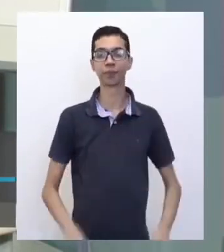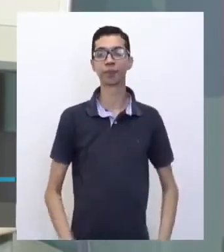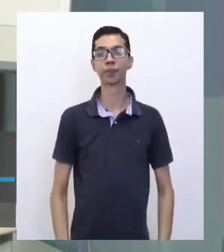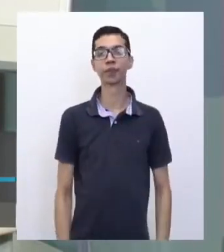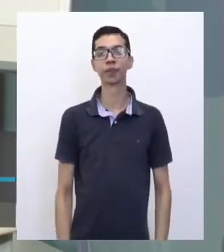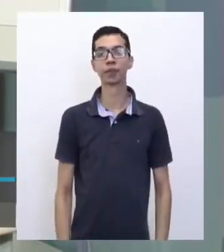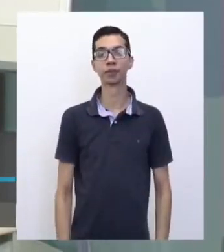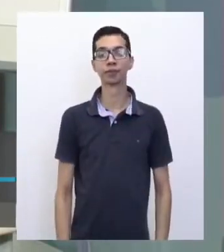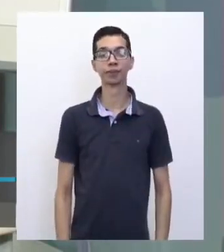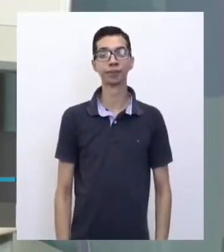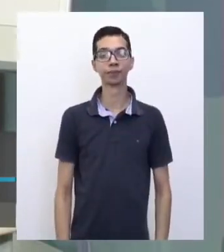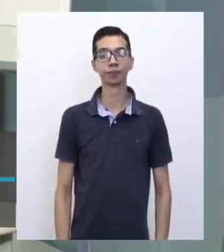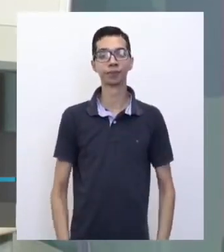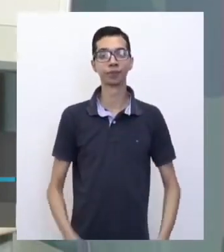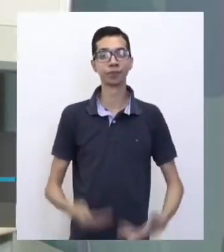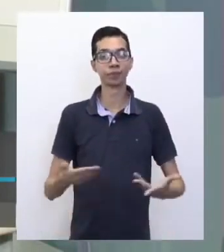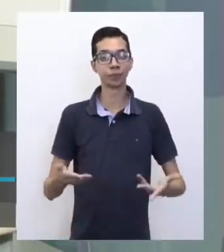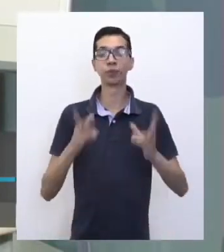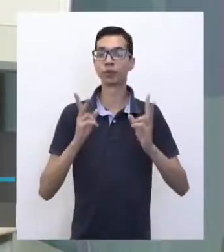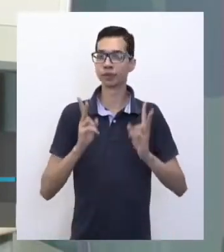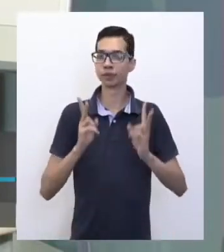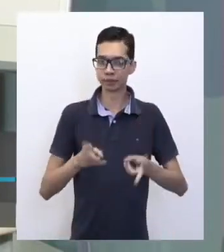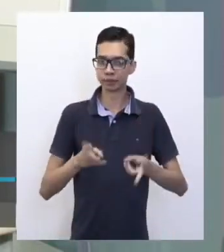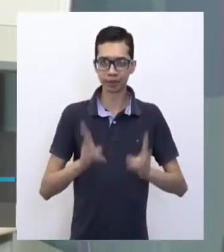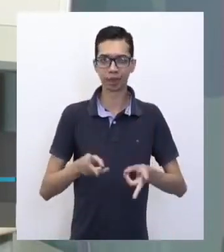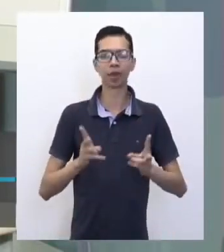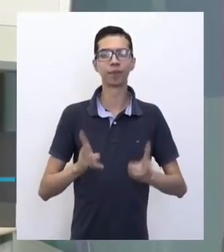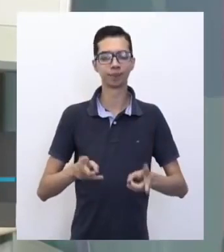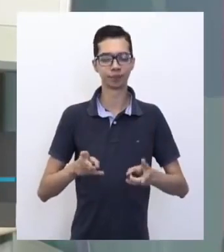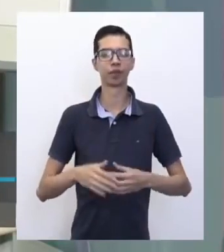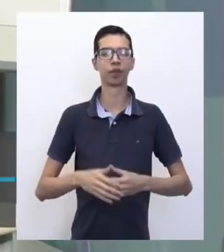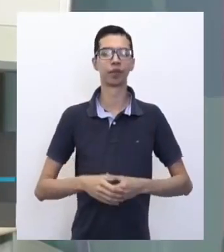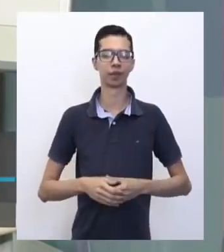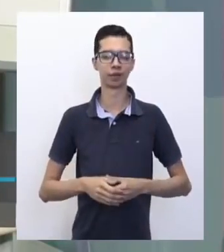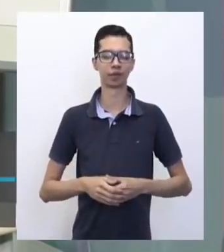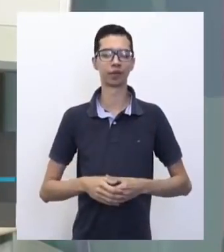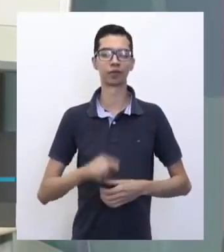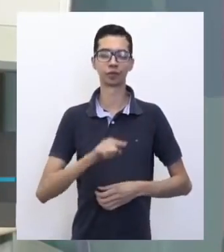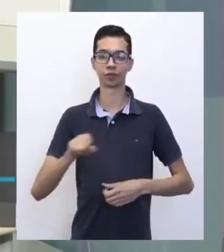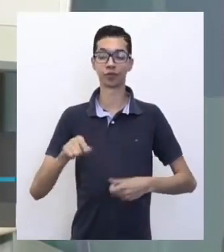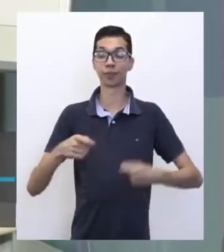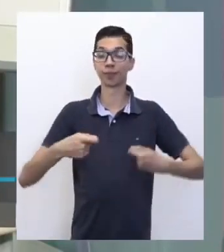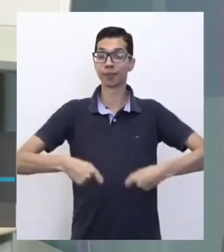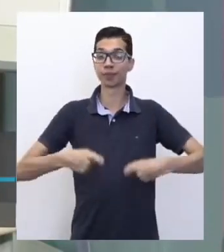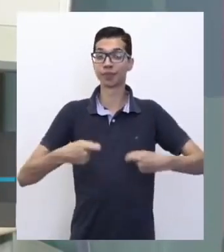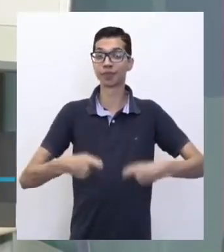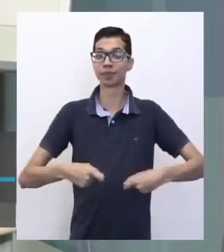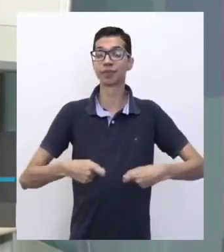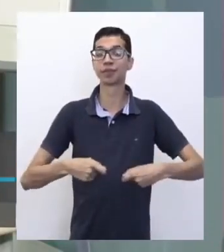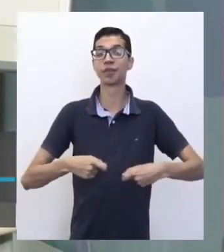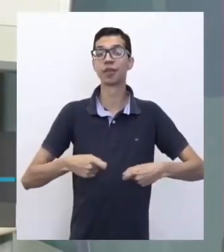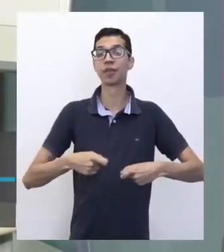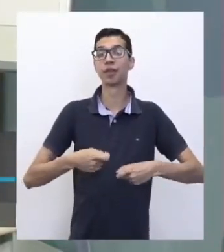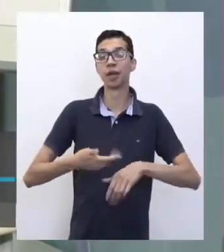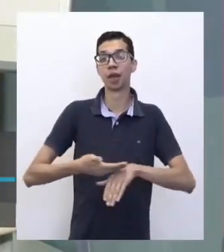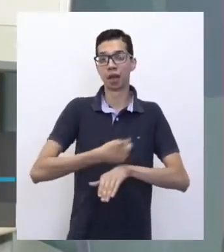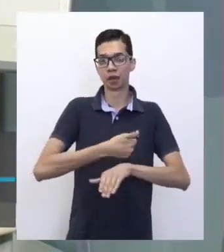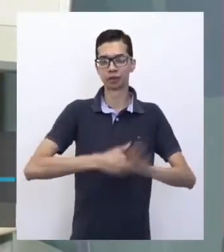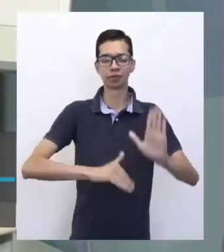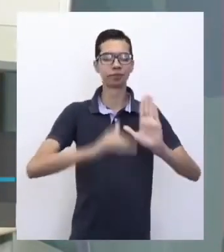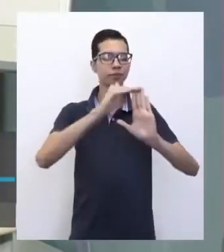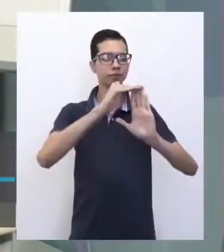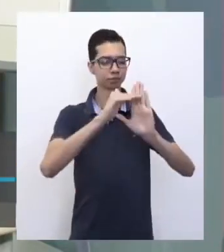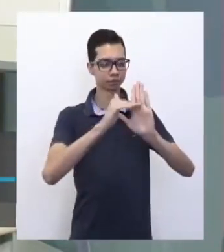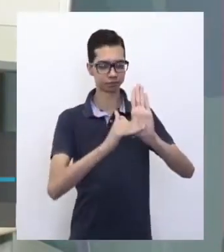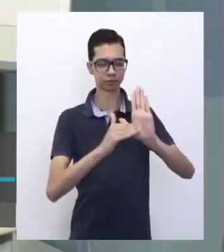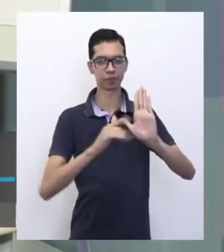sempre feito, né, essa questão de você primeiro esboçar a sua ação, tá? O que, né, nós